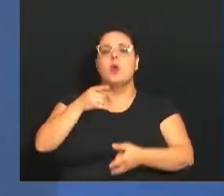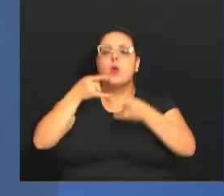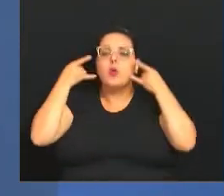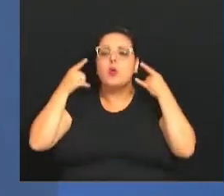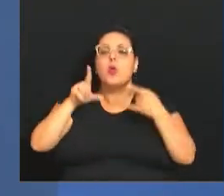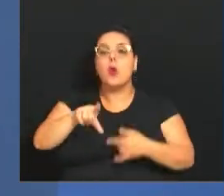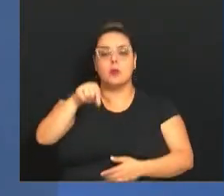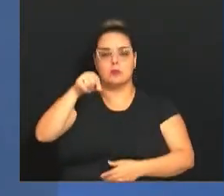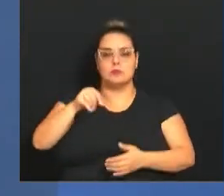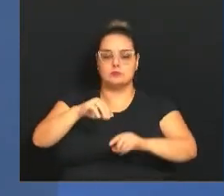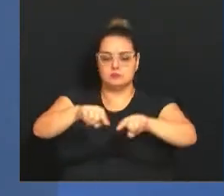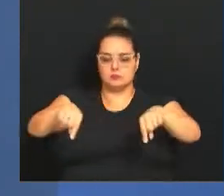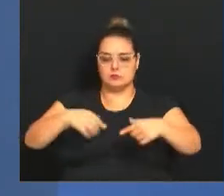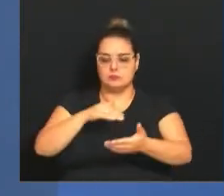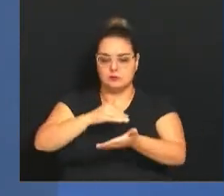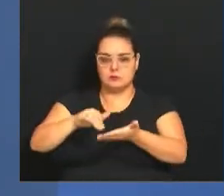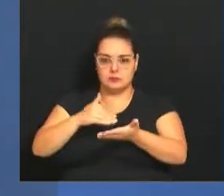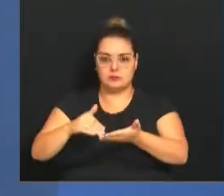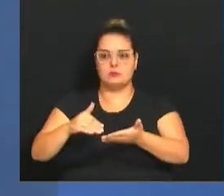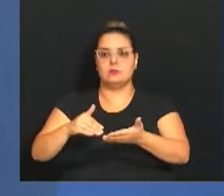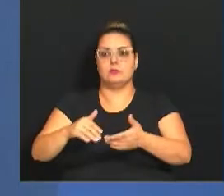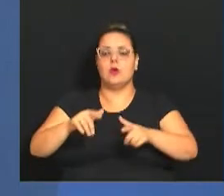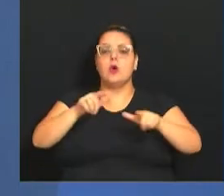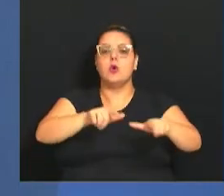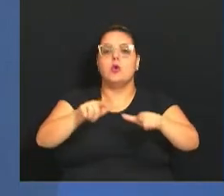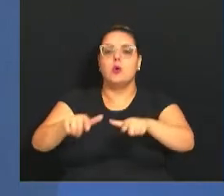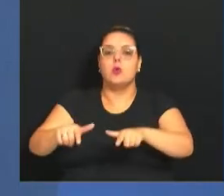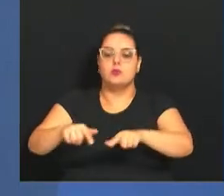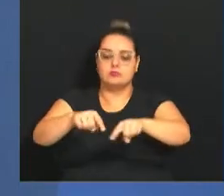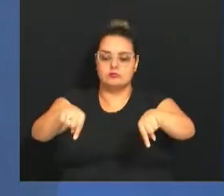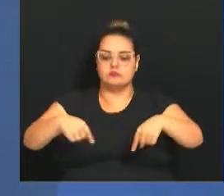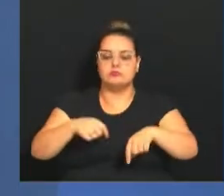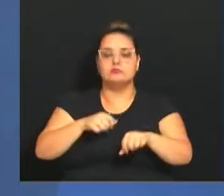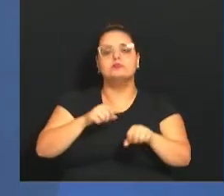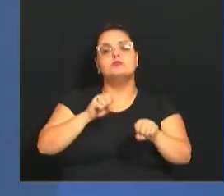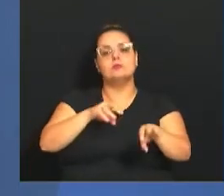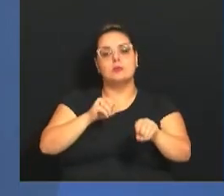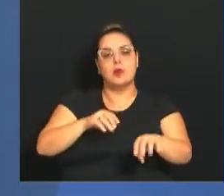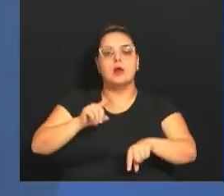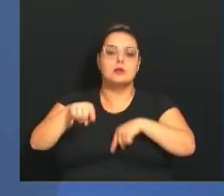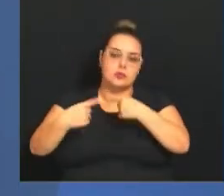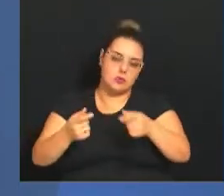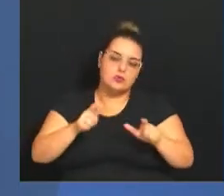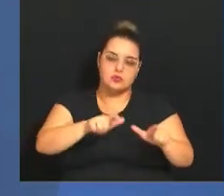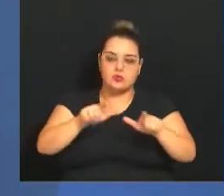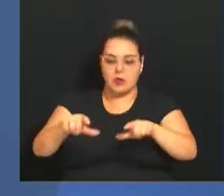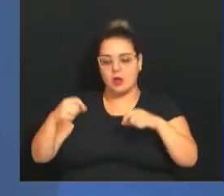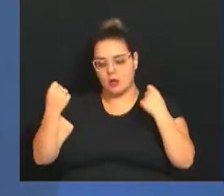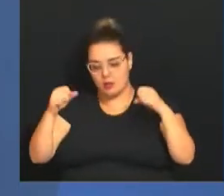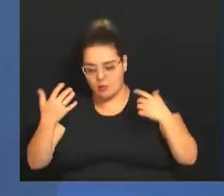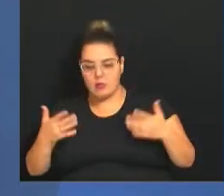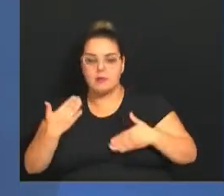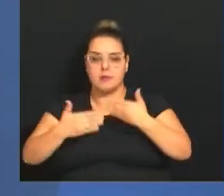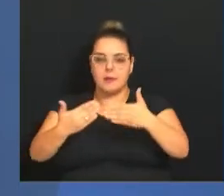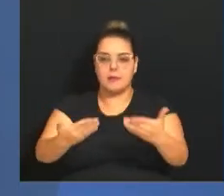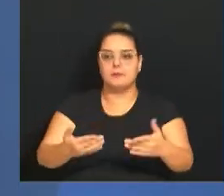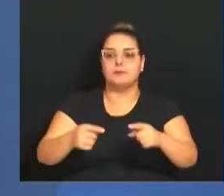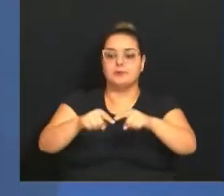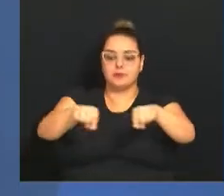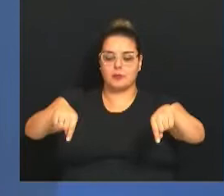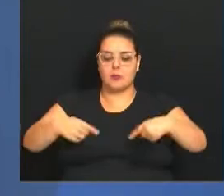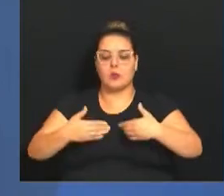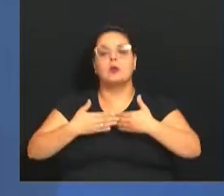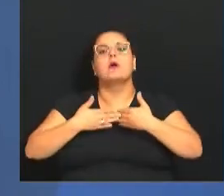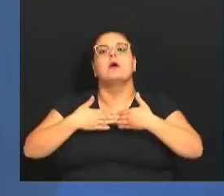escritórios, comércios, salas de aula, academias, entre outros. E como o governador disse, em ambientes abertos